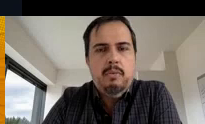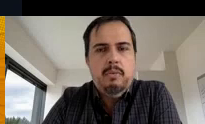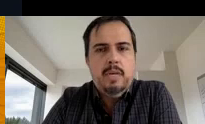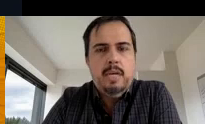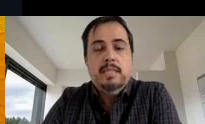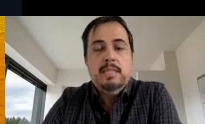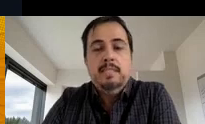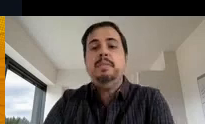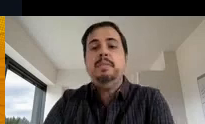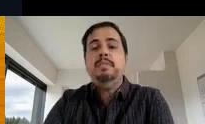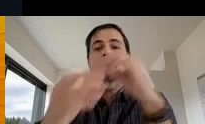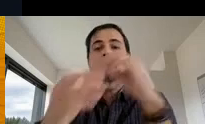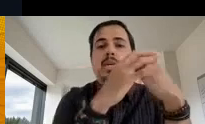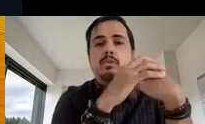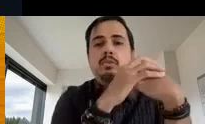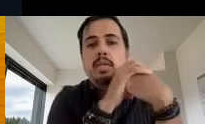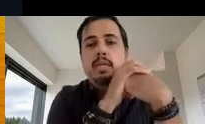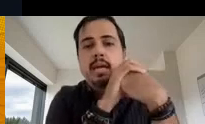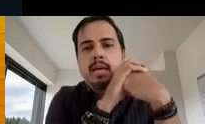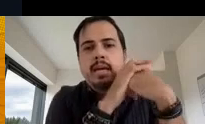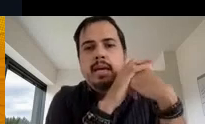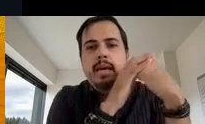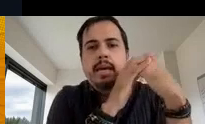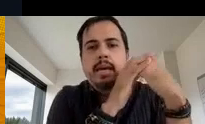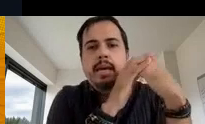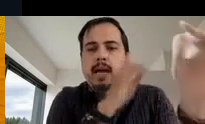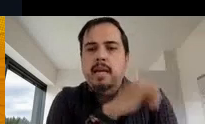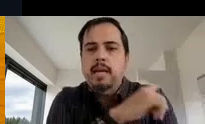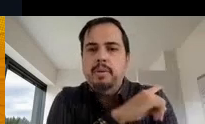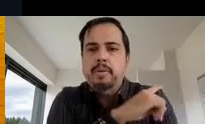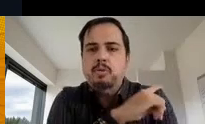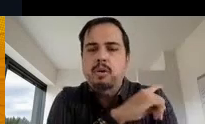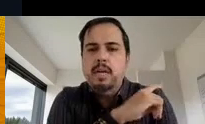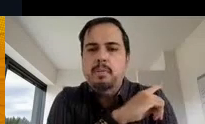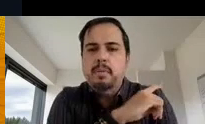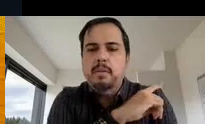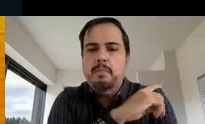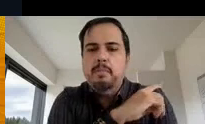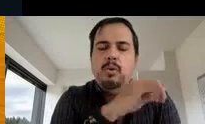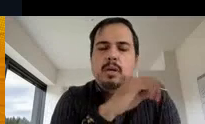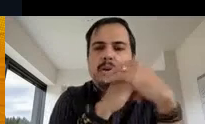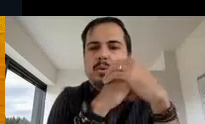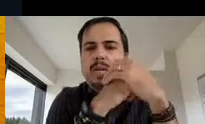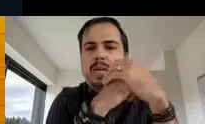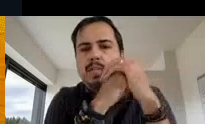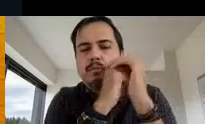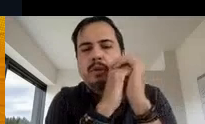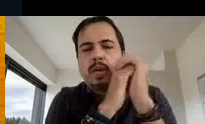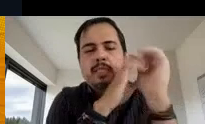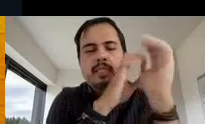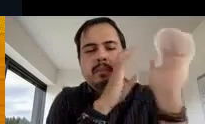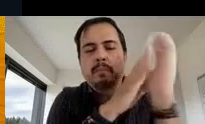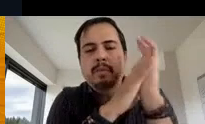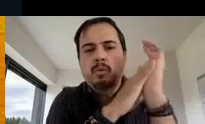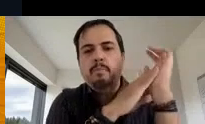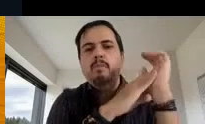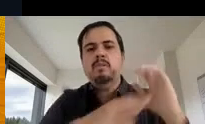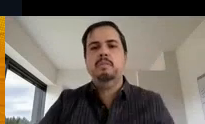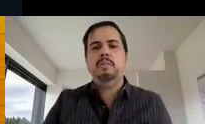Caminhando para o final. Sempre se perguntem isso aqui, né? Aquela pessoa, aquela primeira pessoa, né? O